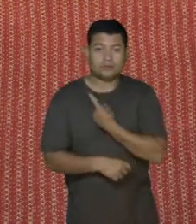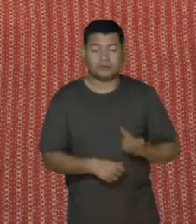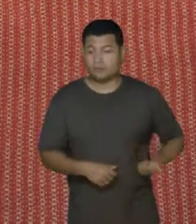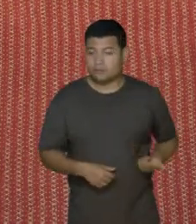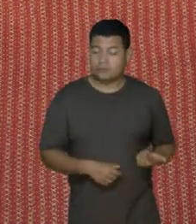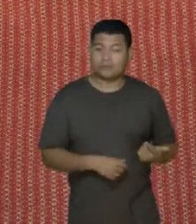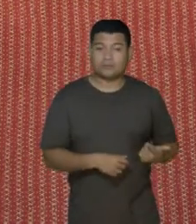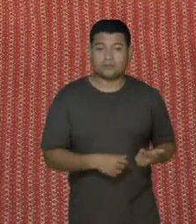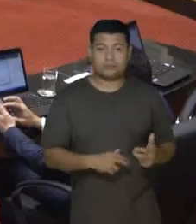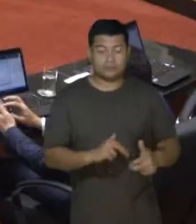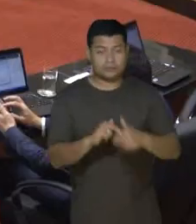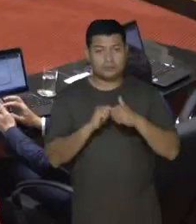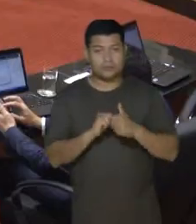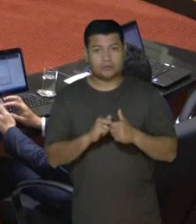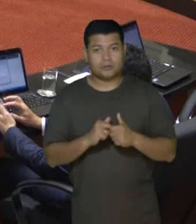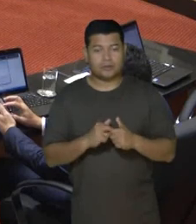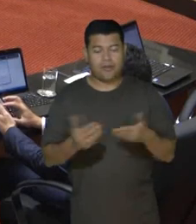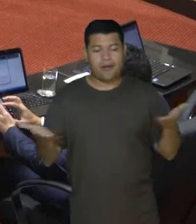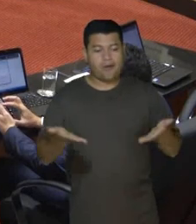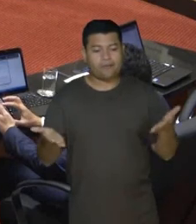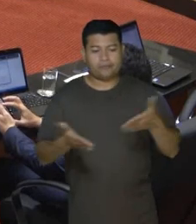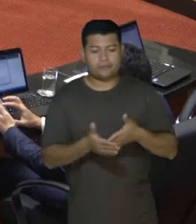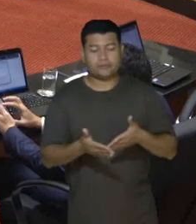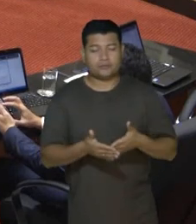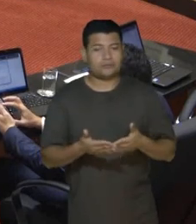para vetar esse projeto.